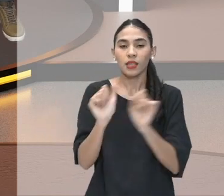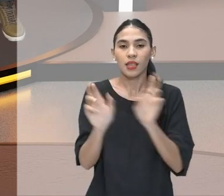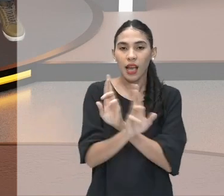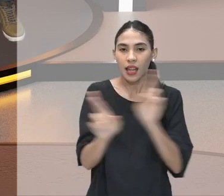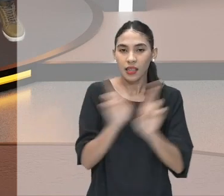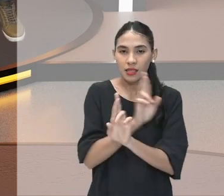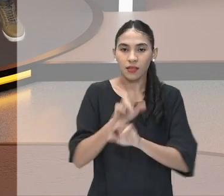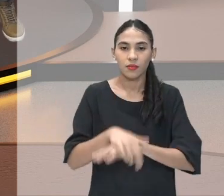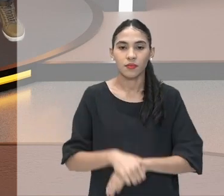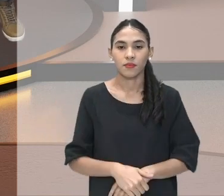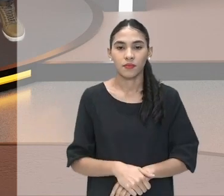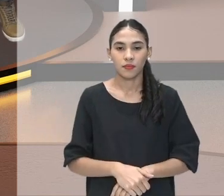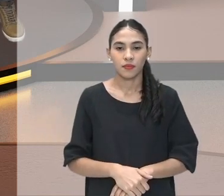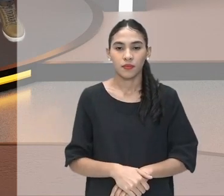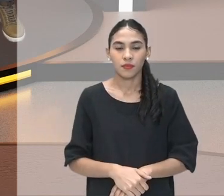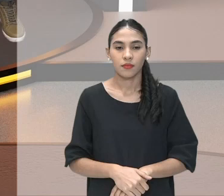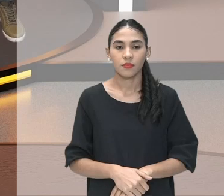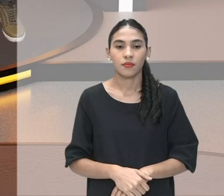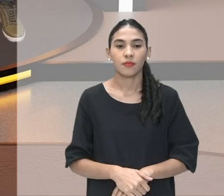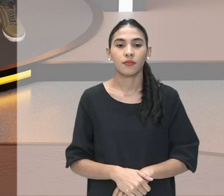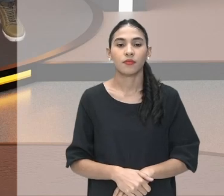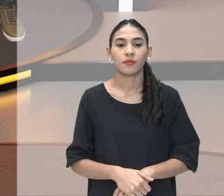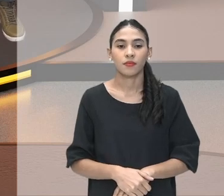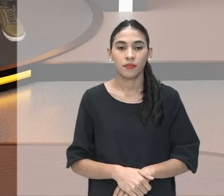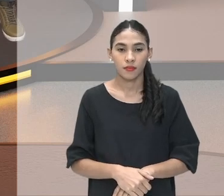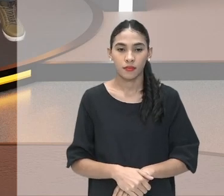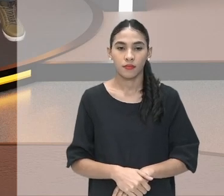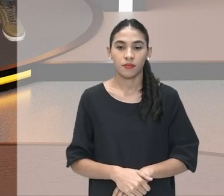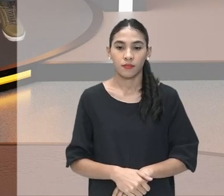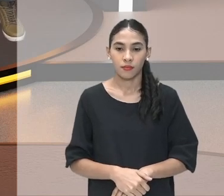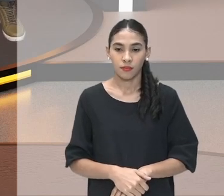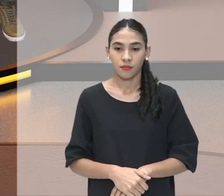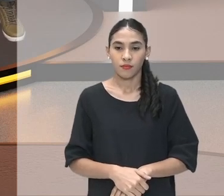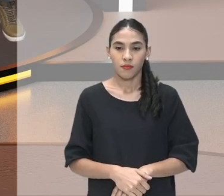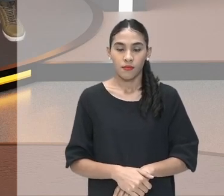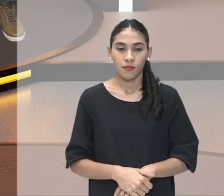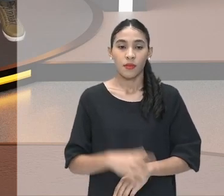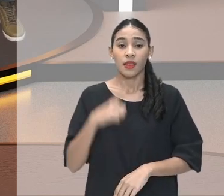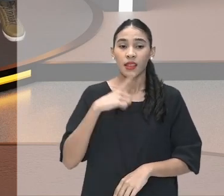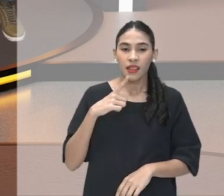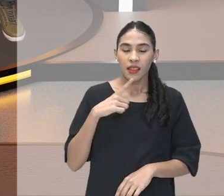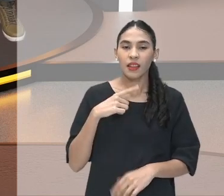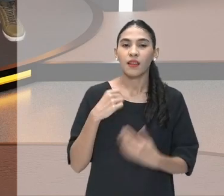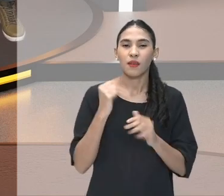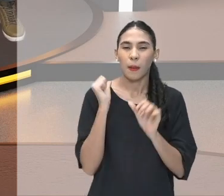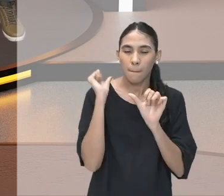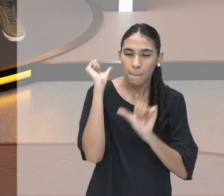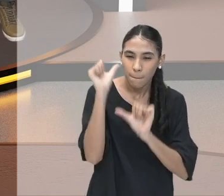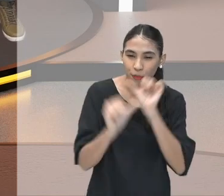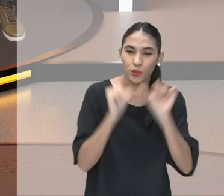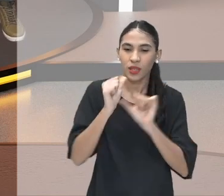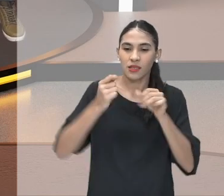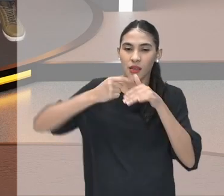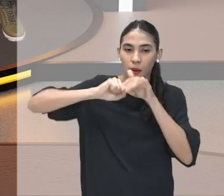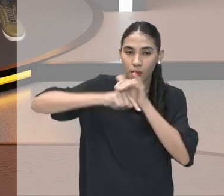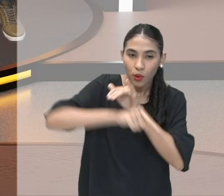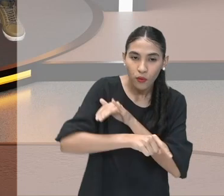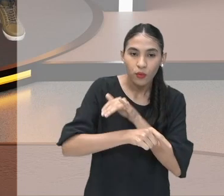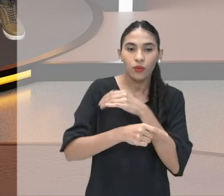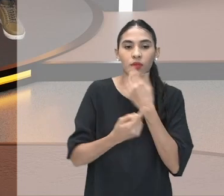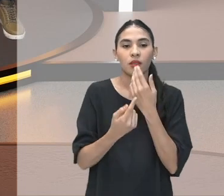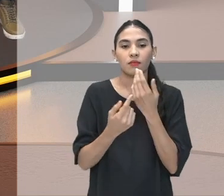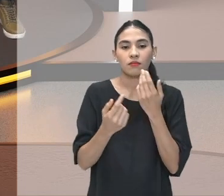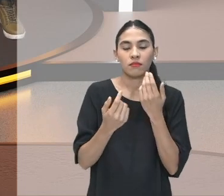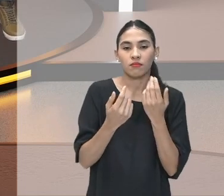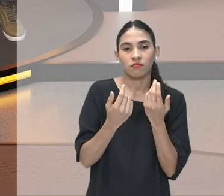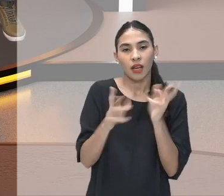Muito bem. Houve então uma mudança radical no modo de produção e nas relações de